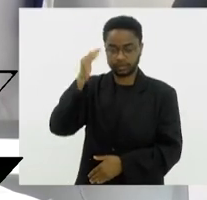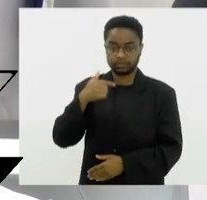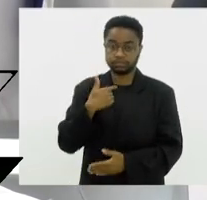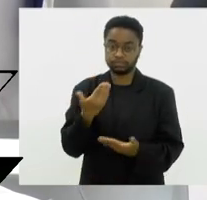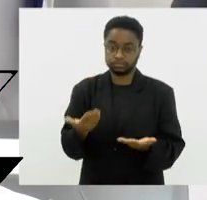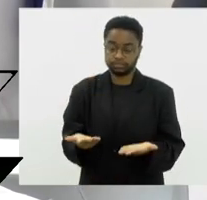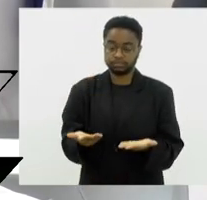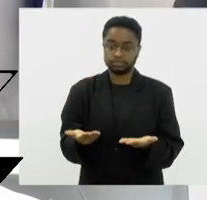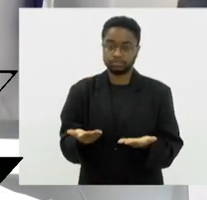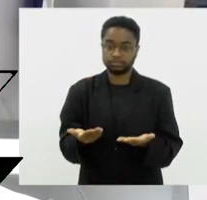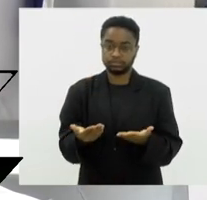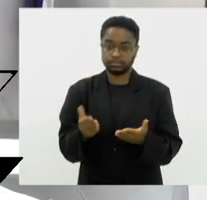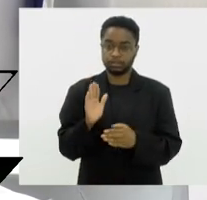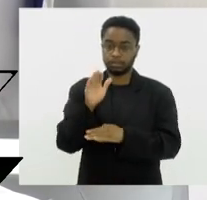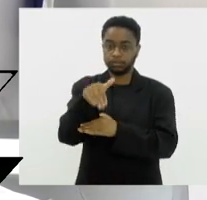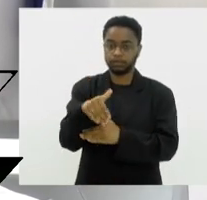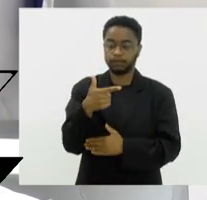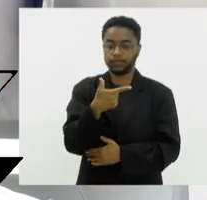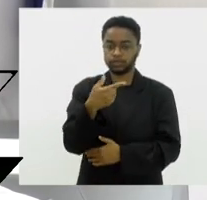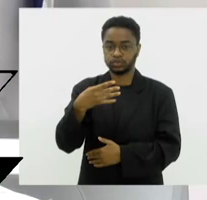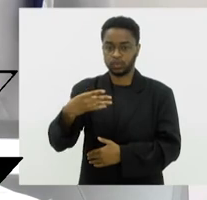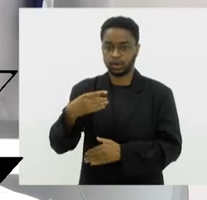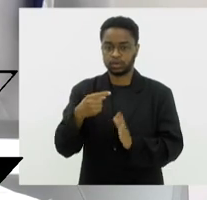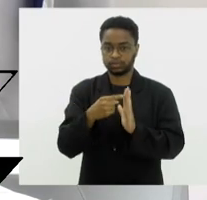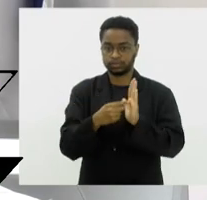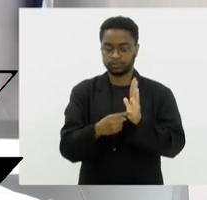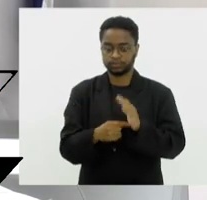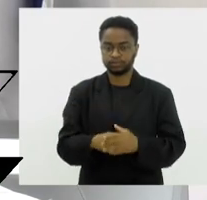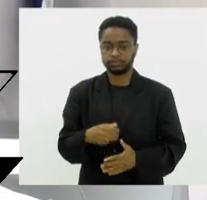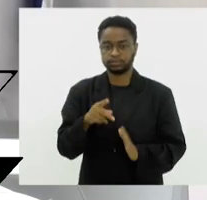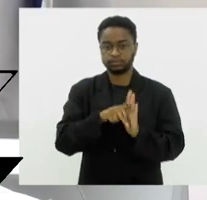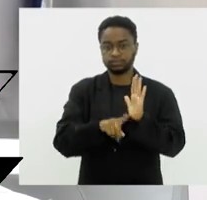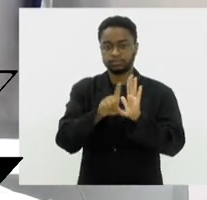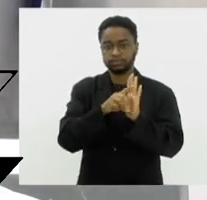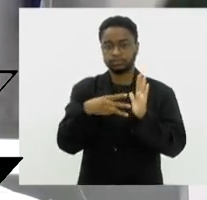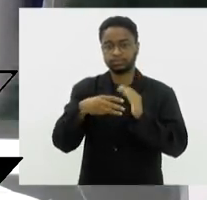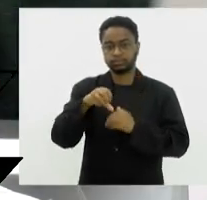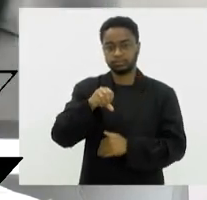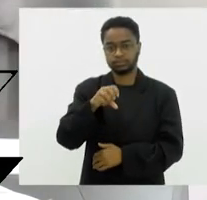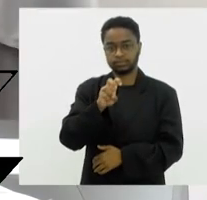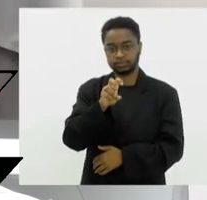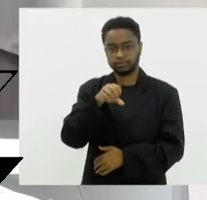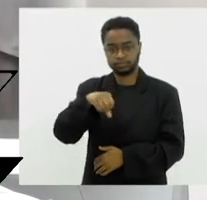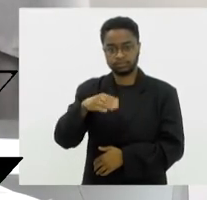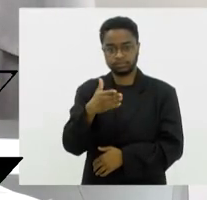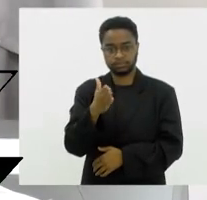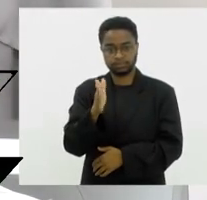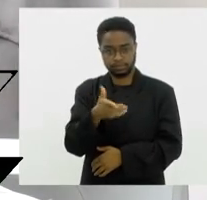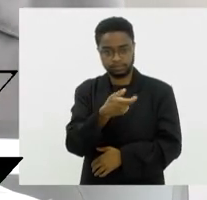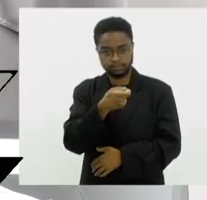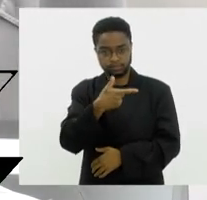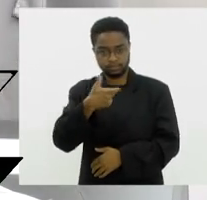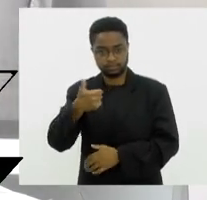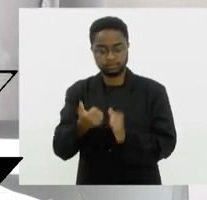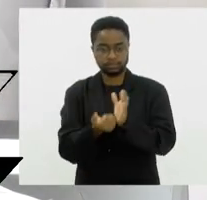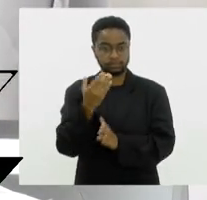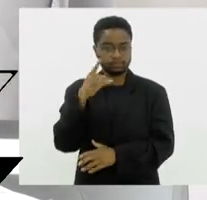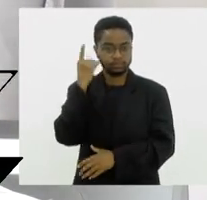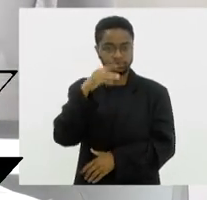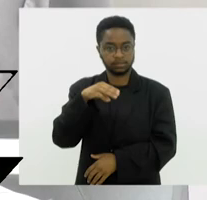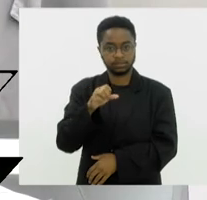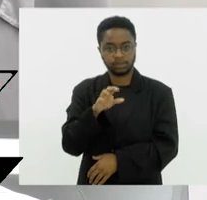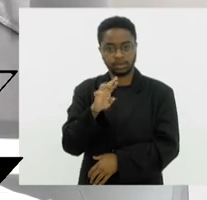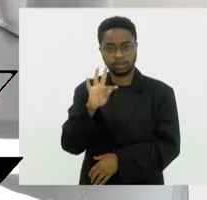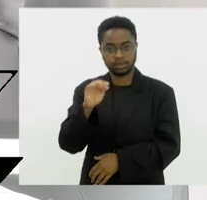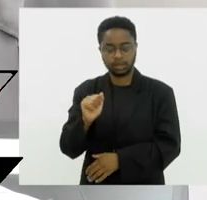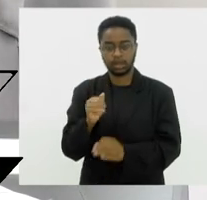então ao 24 da pauta. Projeto de lei 3959 de 21, de autoria da deputada Marta Rocha, que